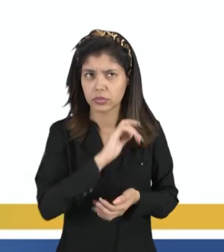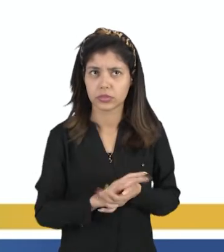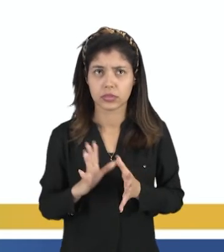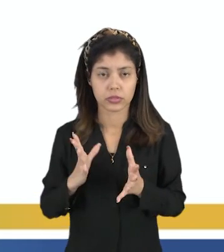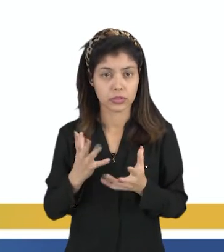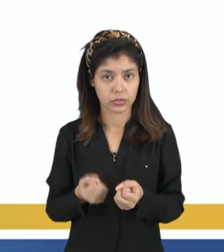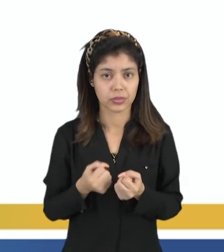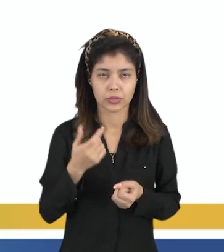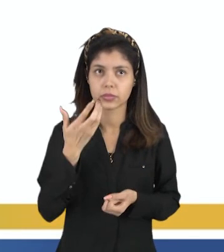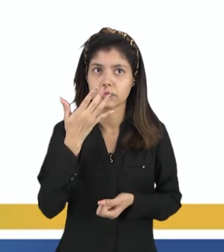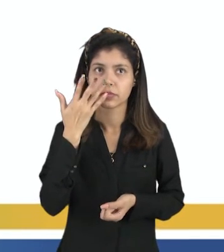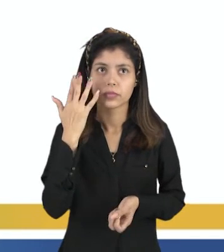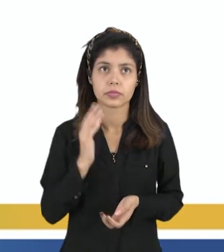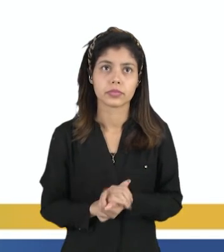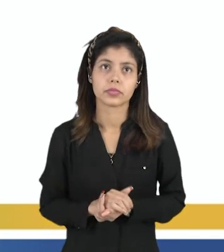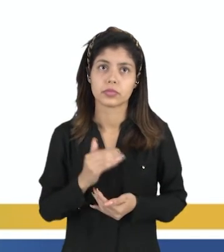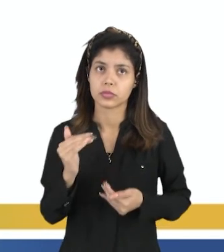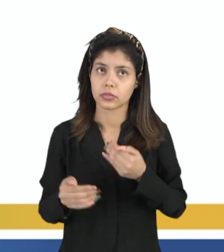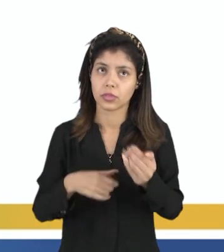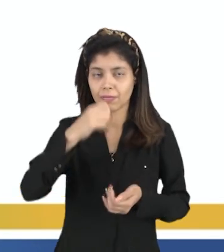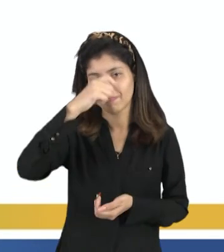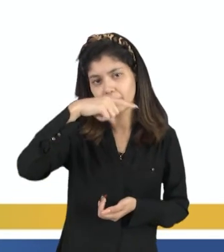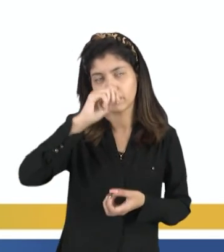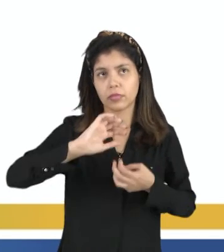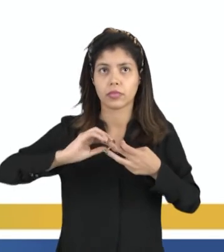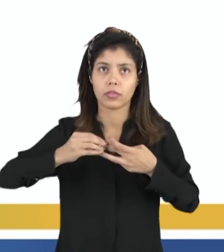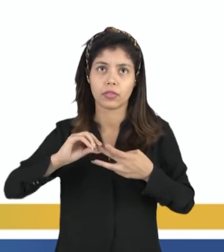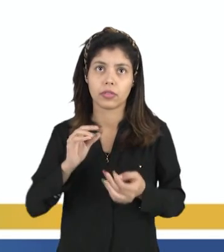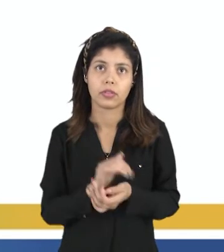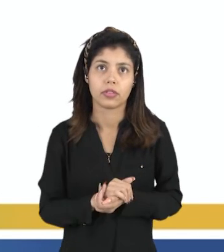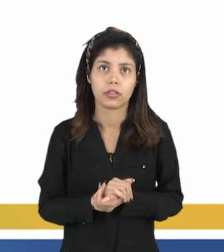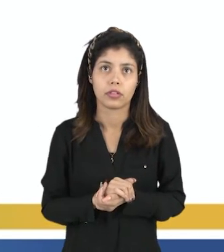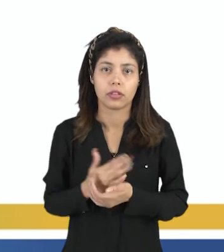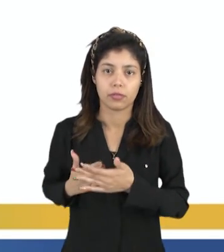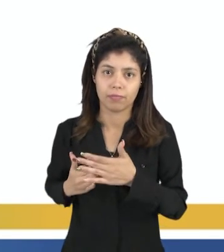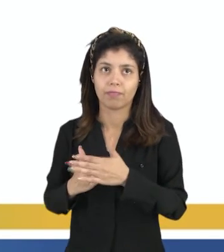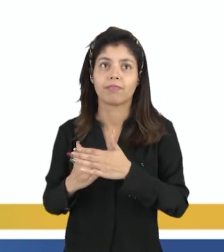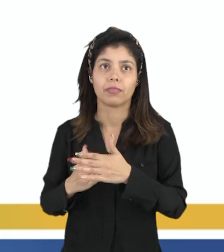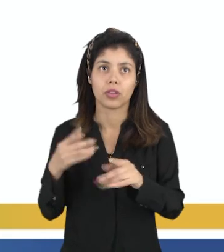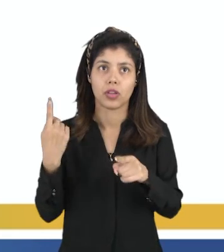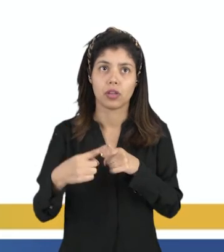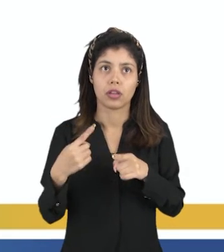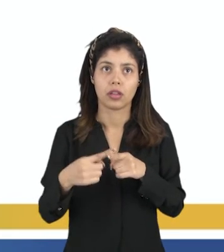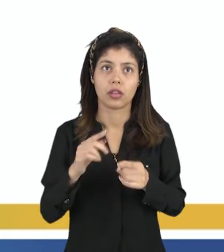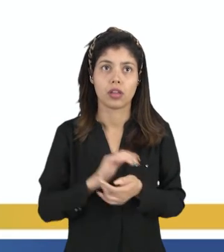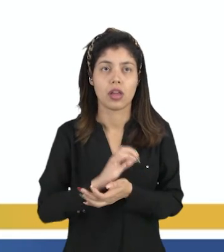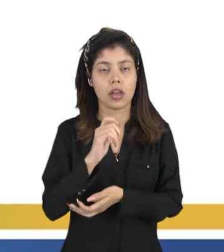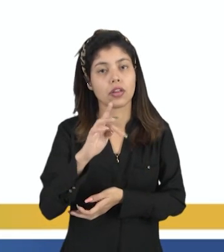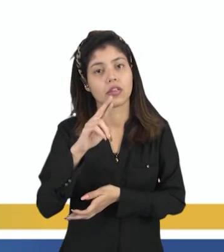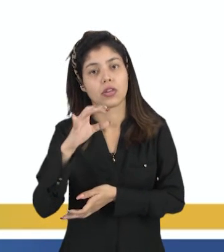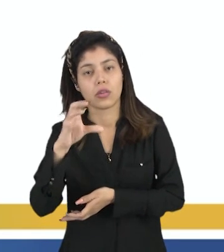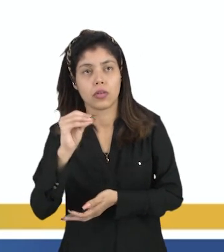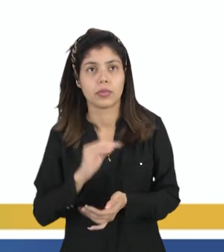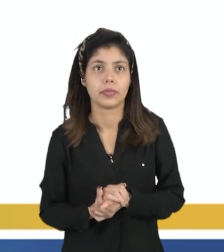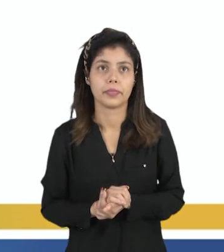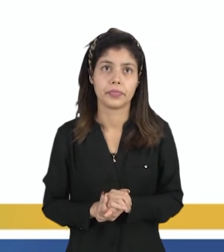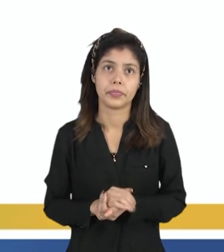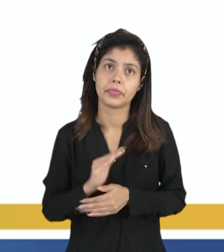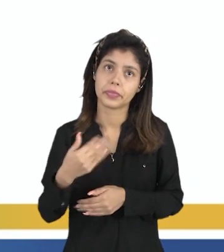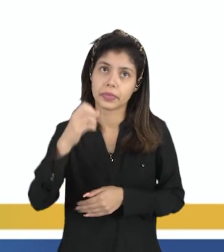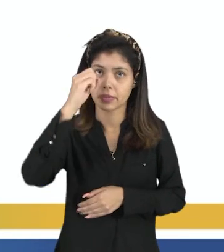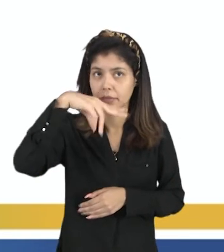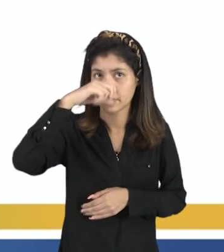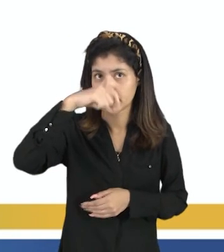de odores. Durante o resfriado, as células olfatórias são inativadas pelos anticorpos. Durante um resfriado,